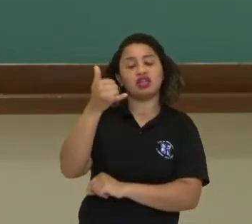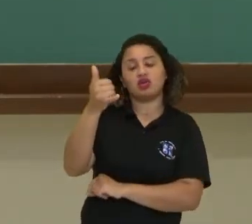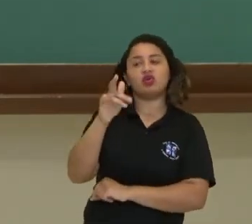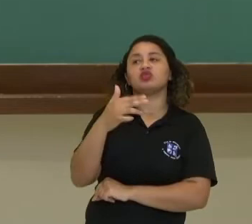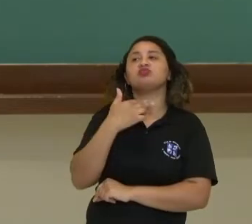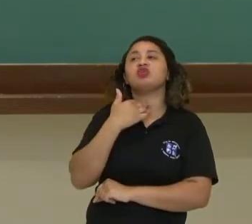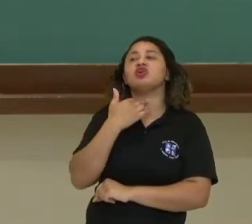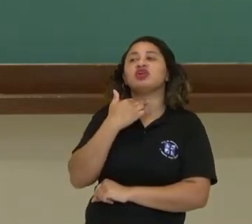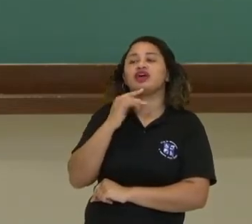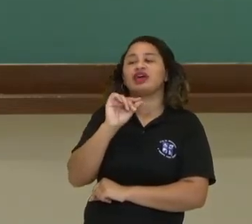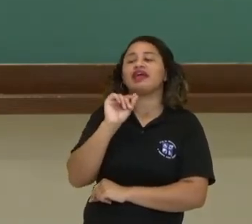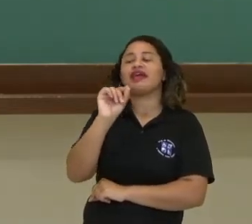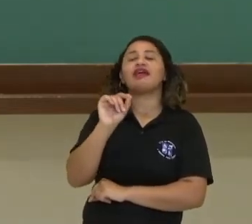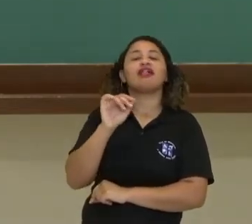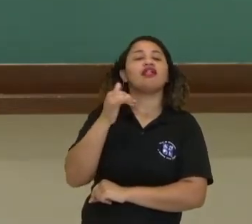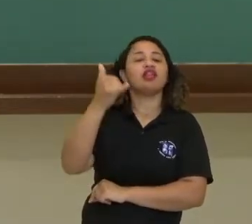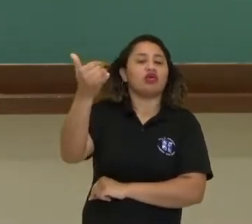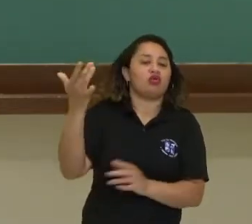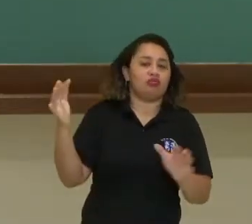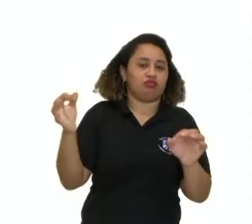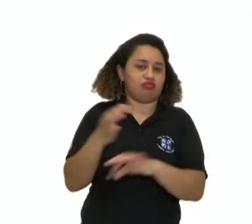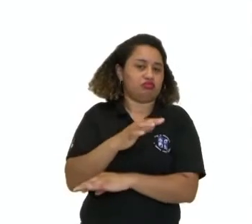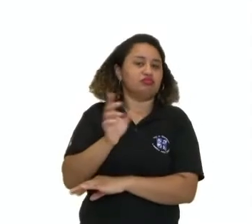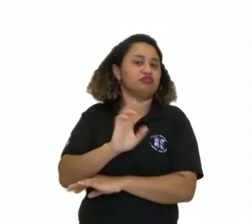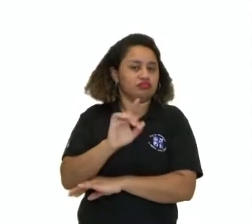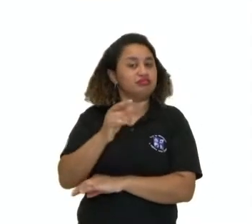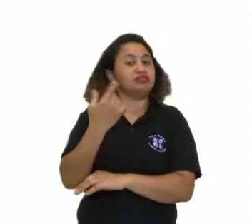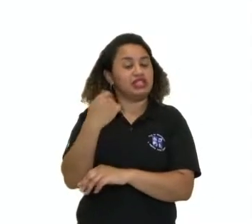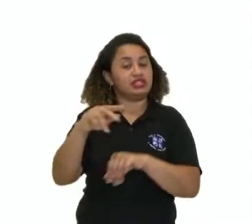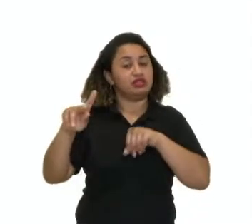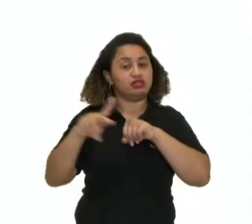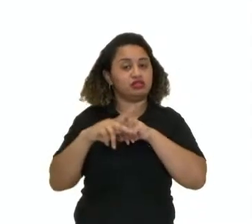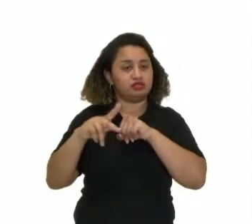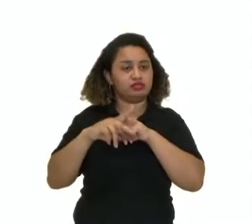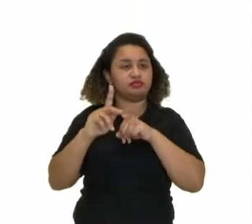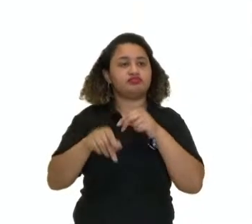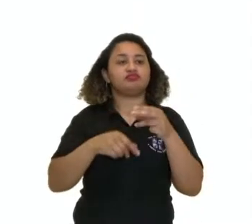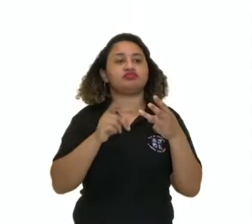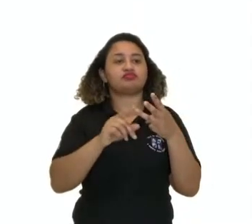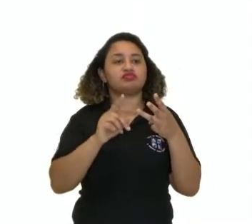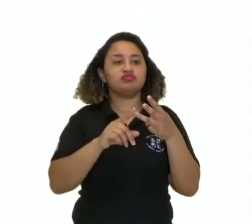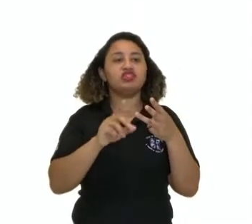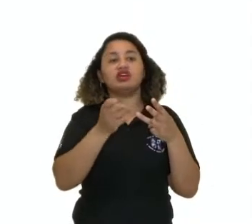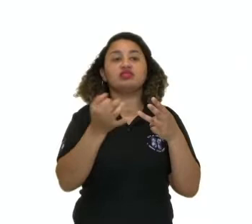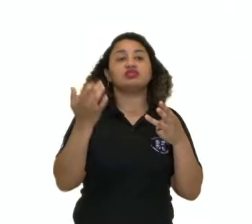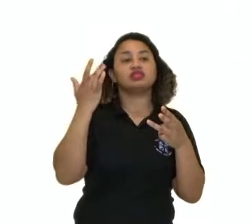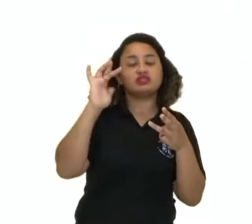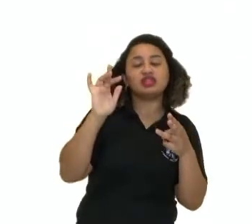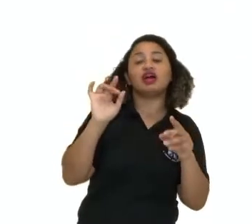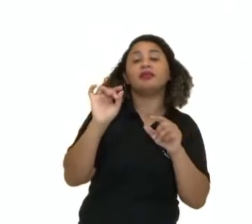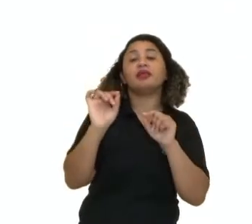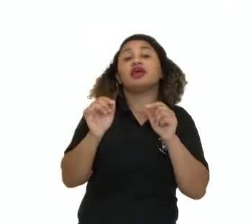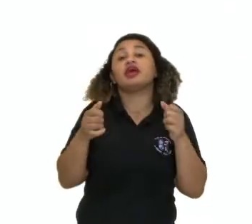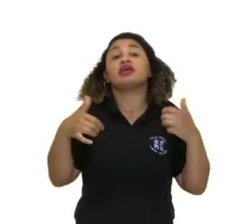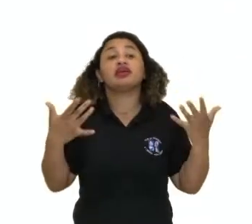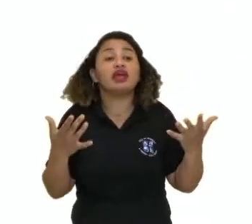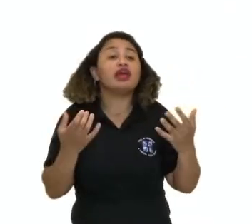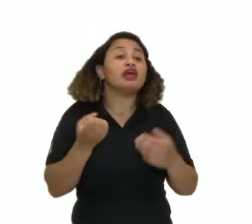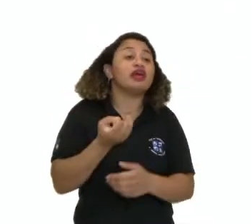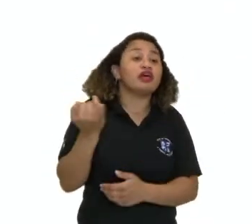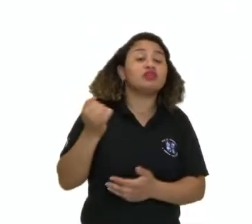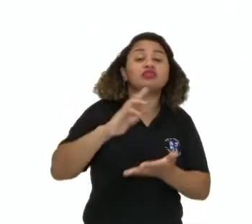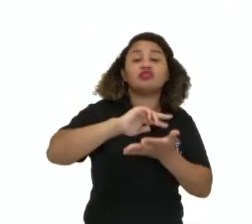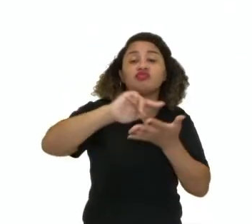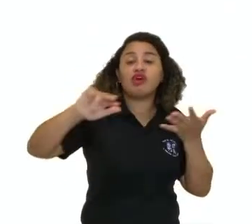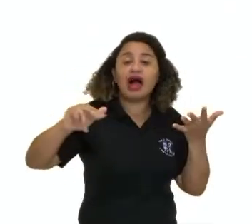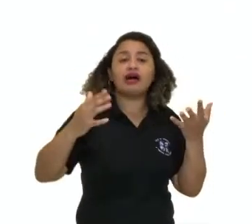que eu vou dizer quem te ligou é pronomes indefinidos tais como alguém algum vários muitos